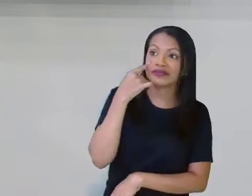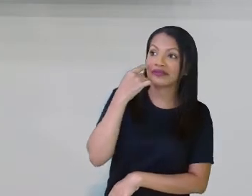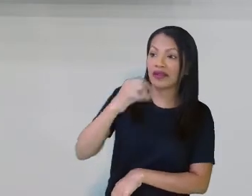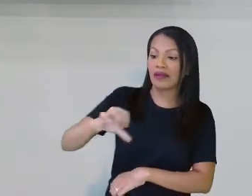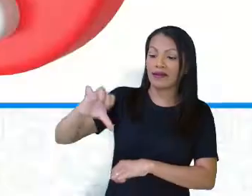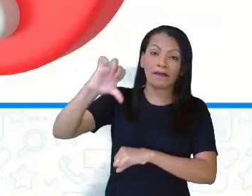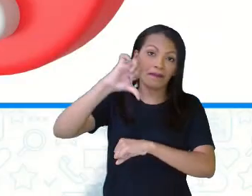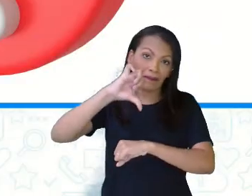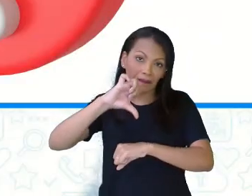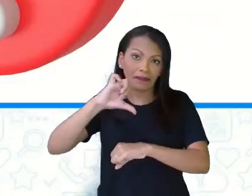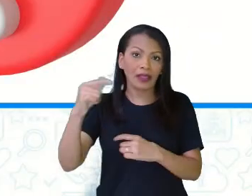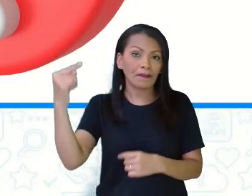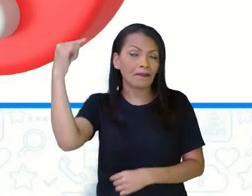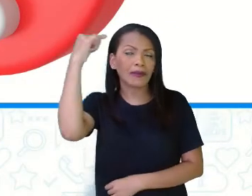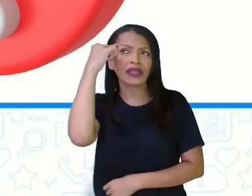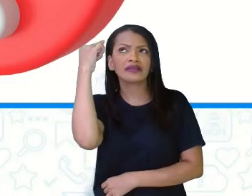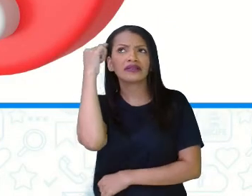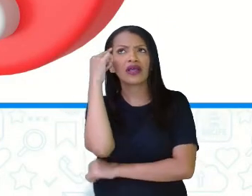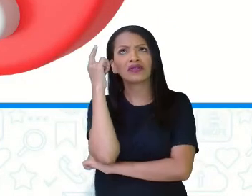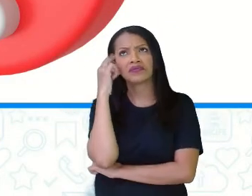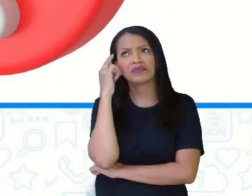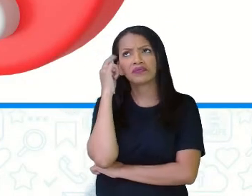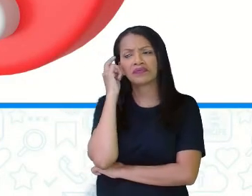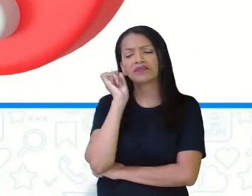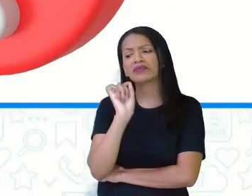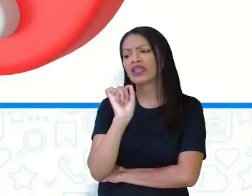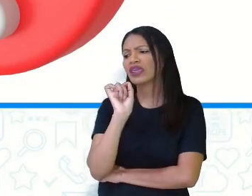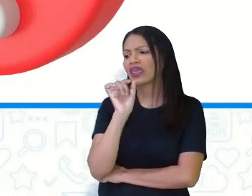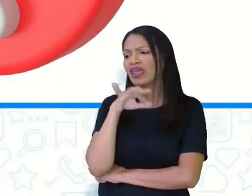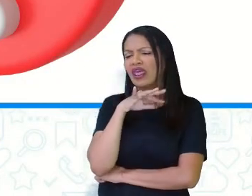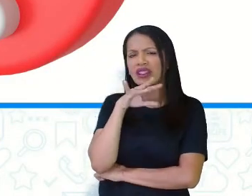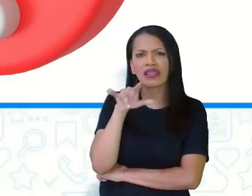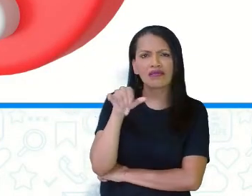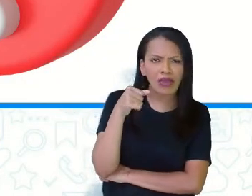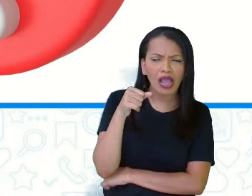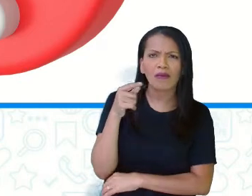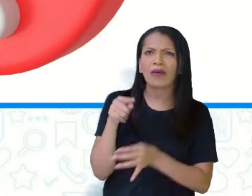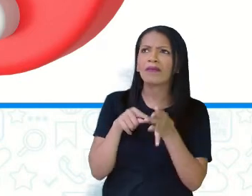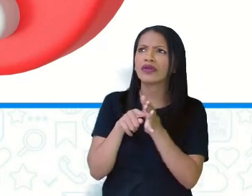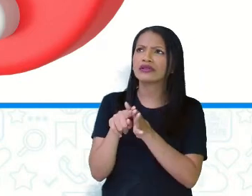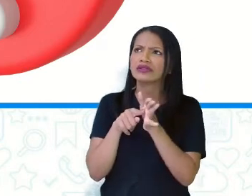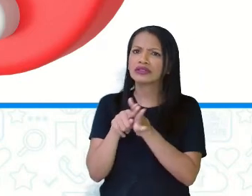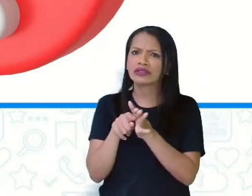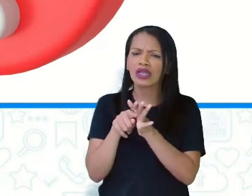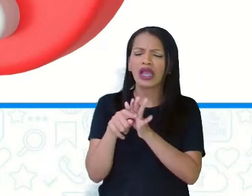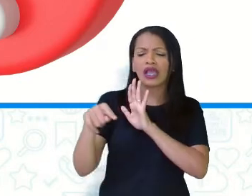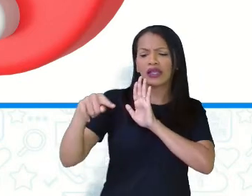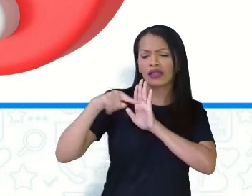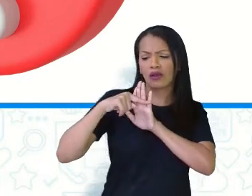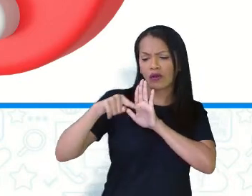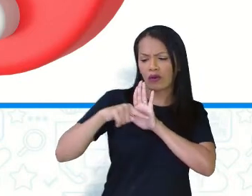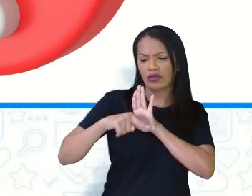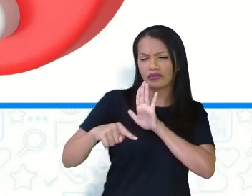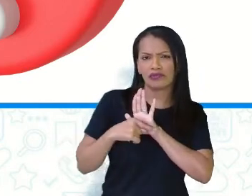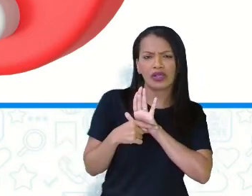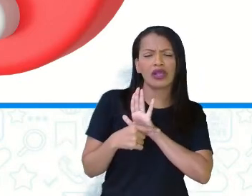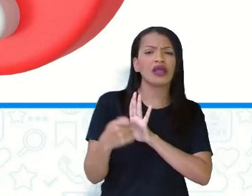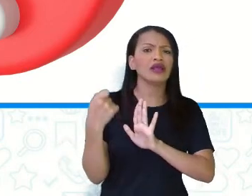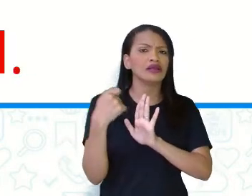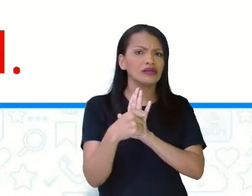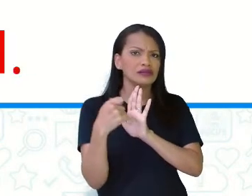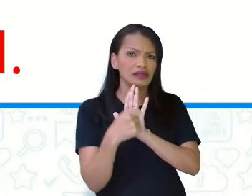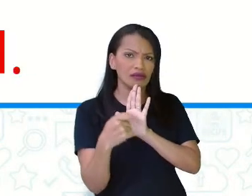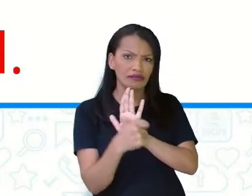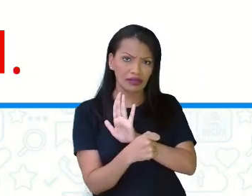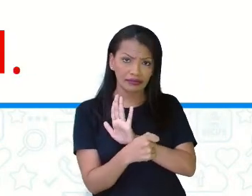essa interrogação pensando um animal para a gente pesquisar e planejar e escrever um verbete